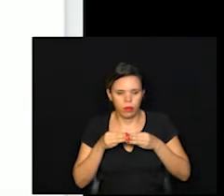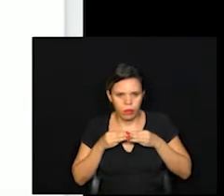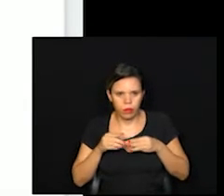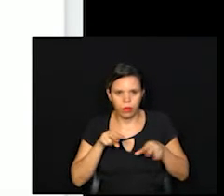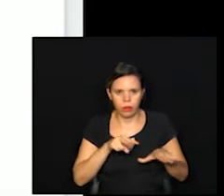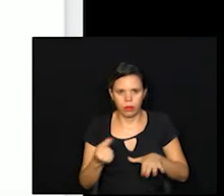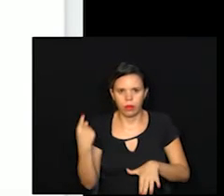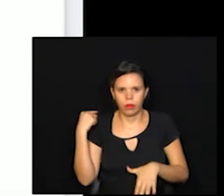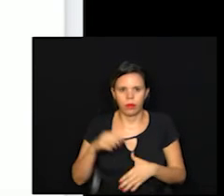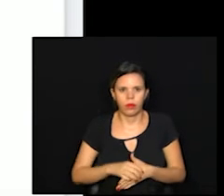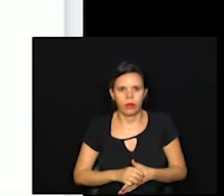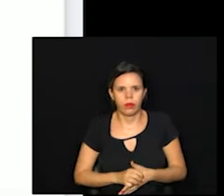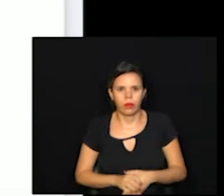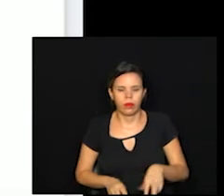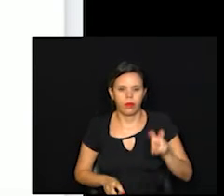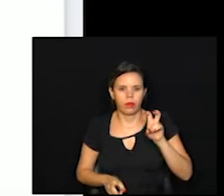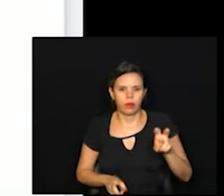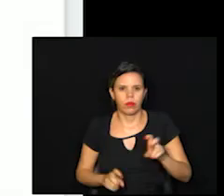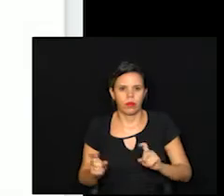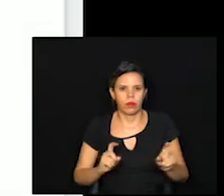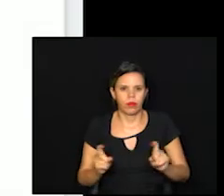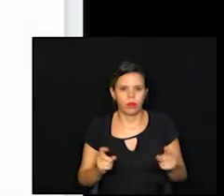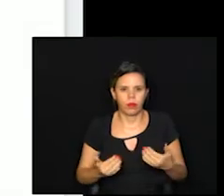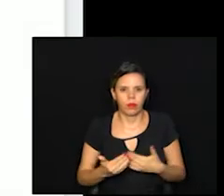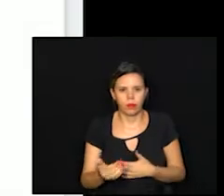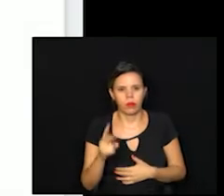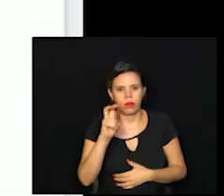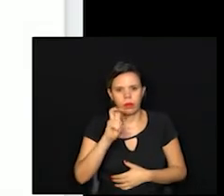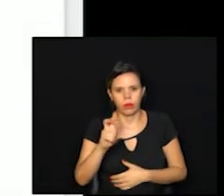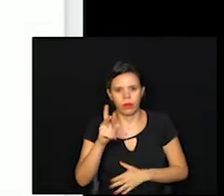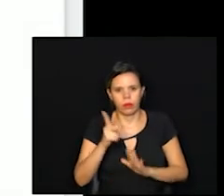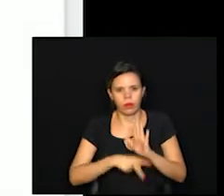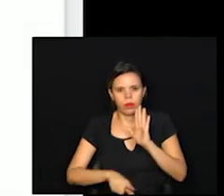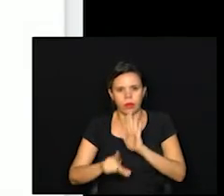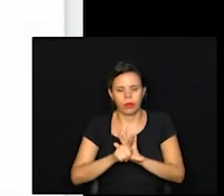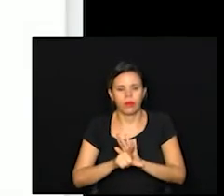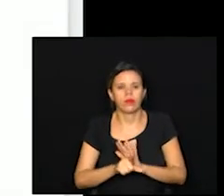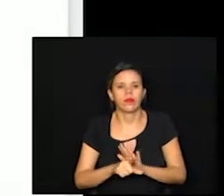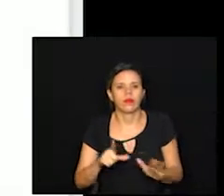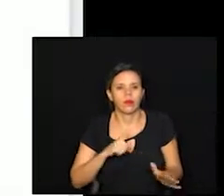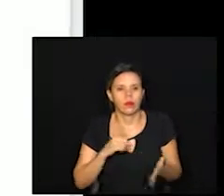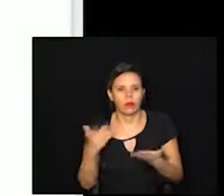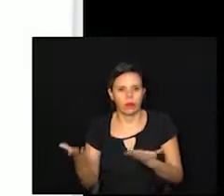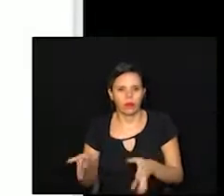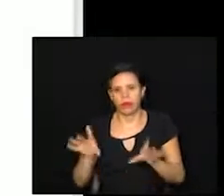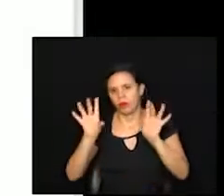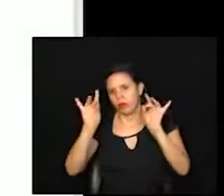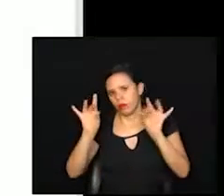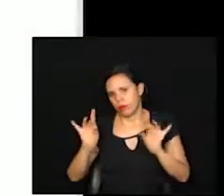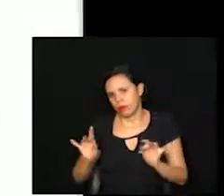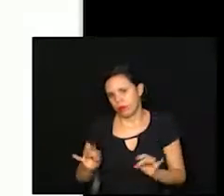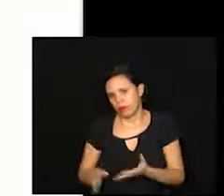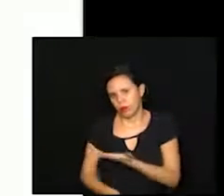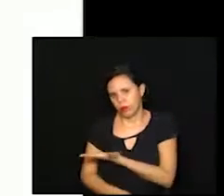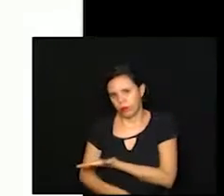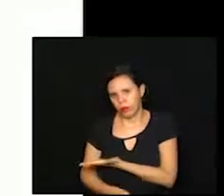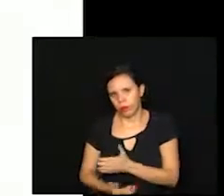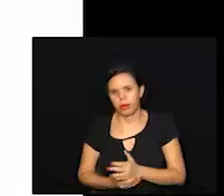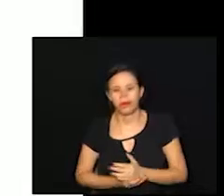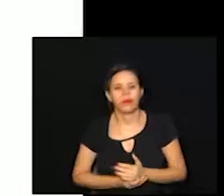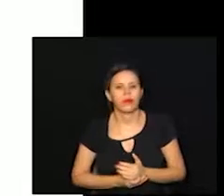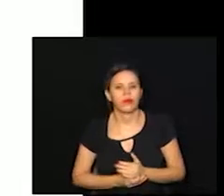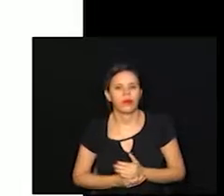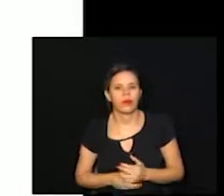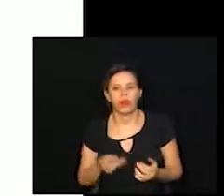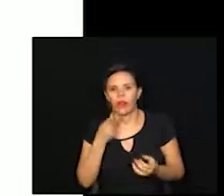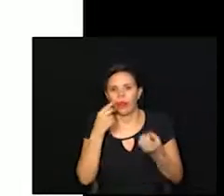semana passada, mais 5 dessa reunião e 5 projetos de lei. A gente tem aí no detalhe, inclusive, olha, falando